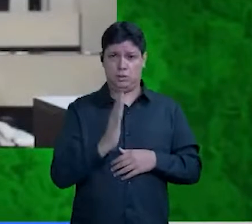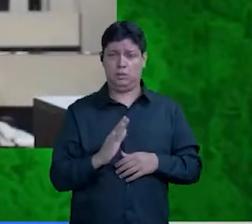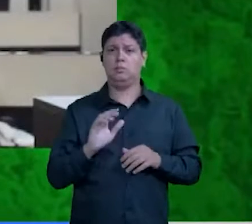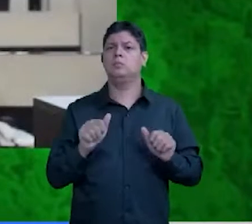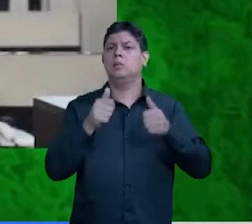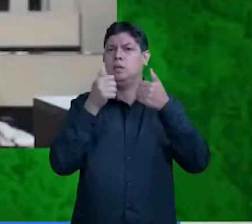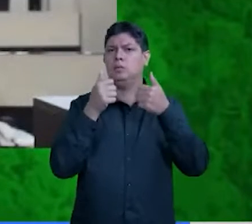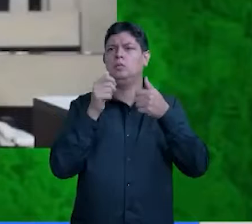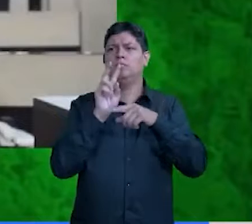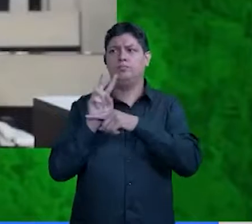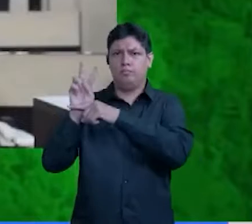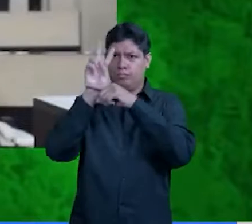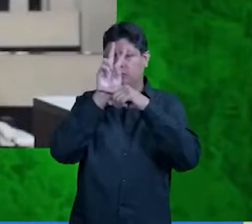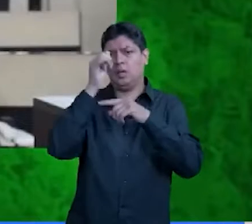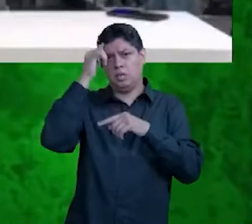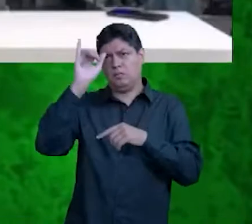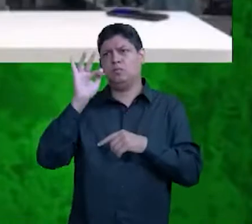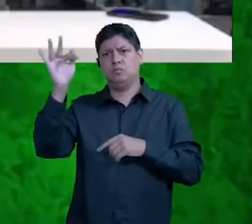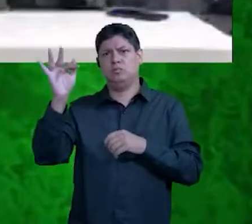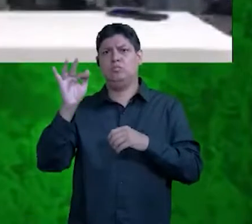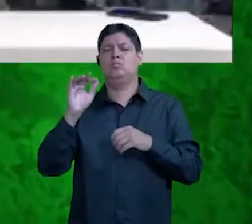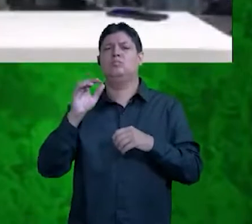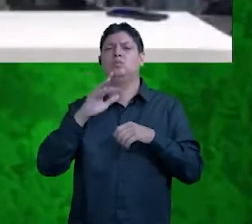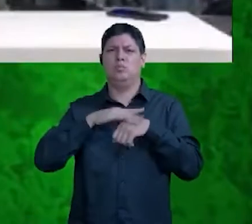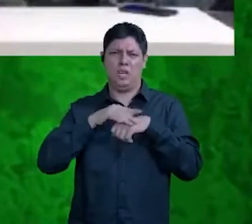crise sanitária a gente não registre tantas perdas humanas?